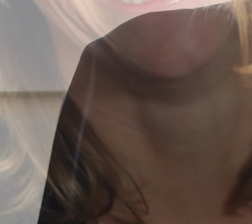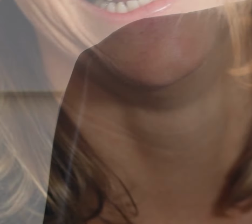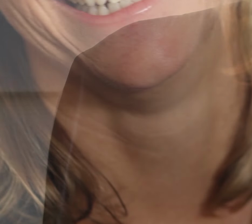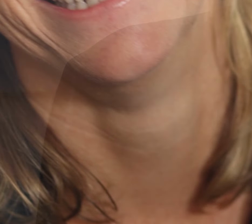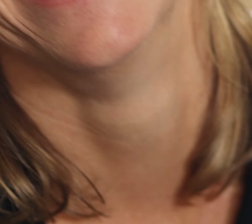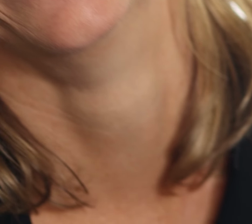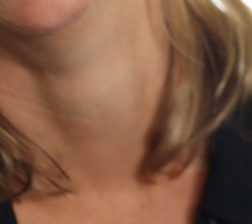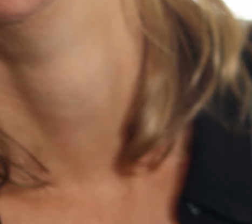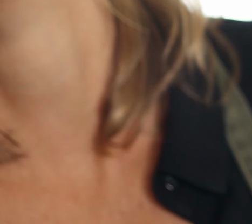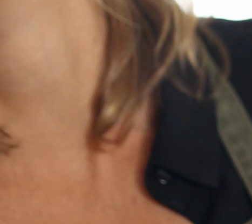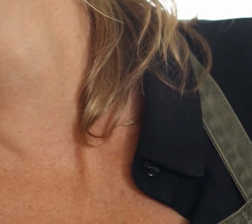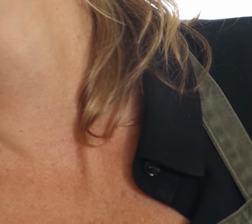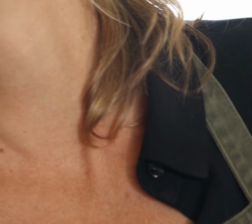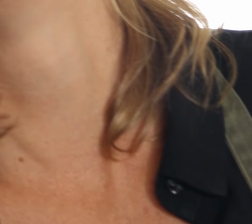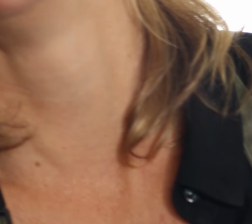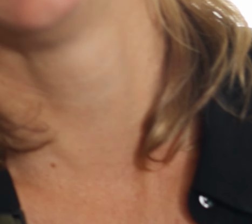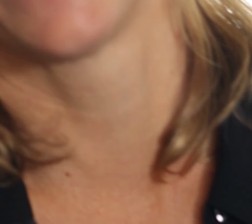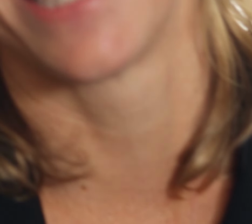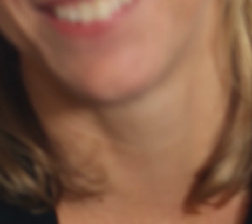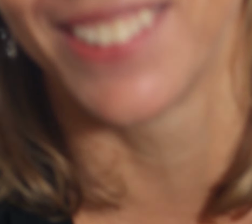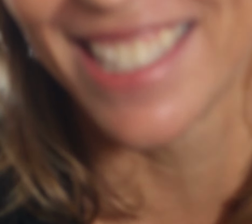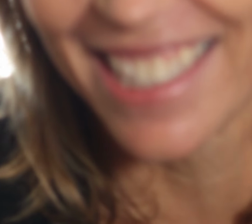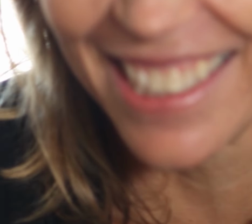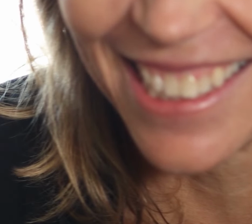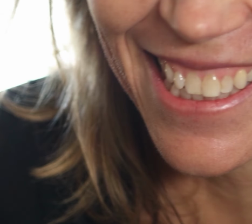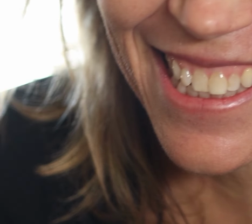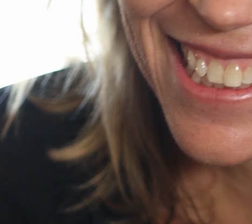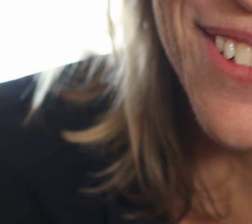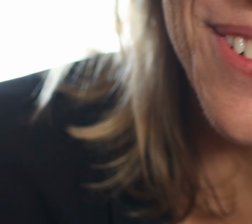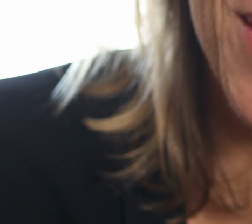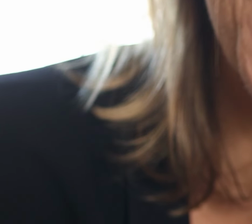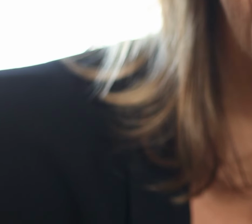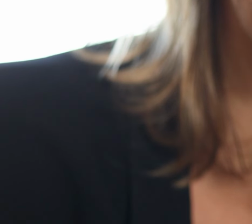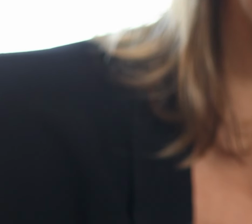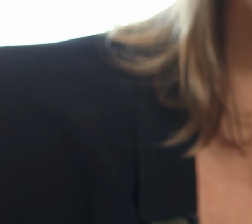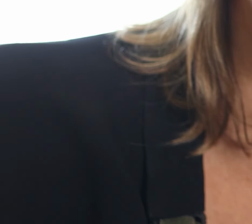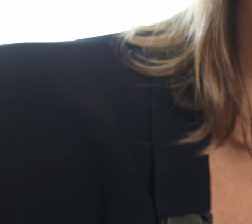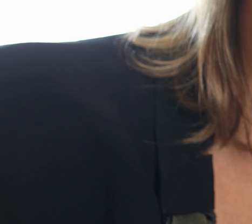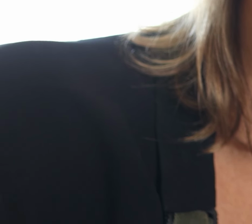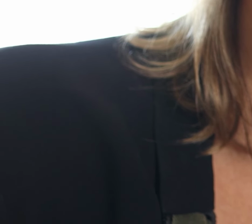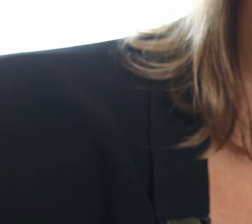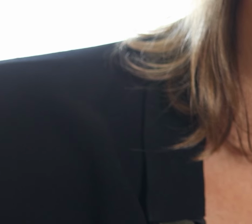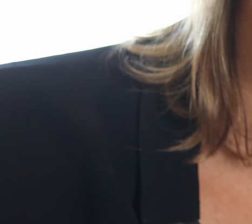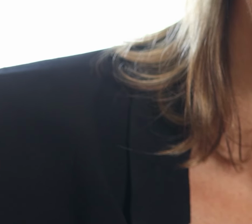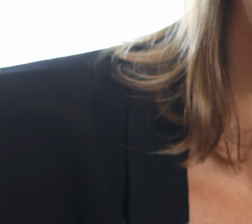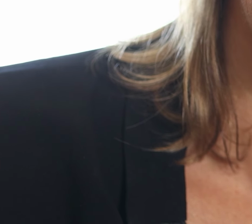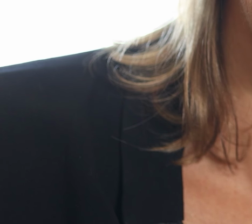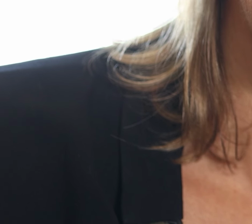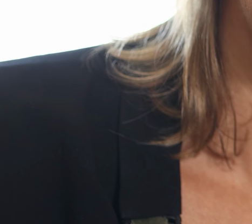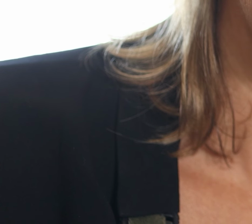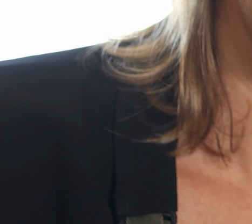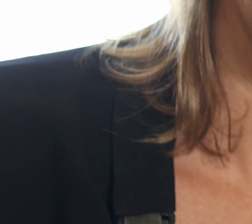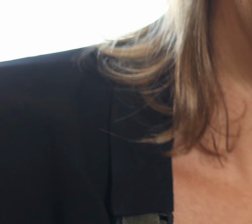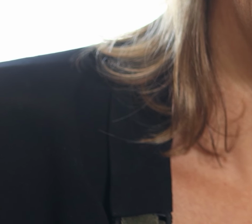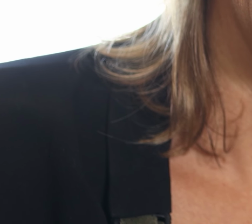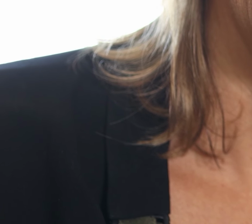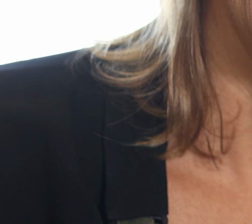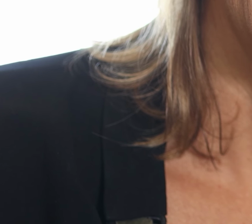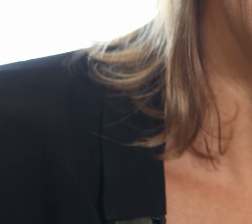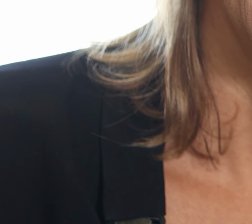Sentada no ateliê, ela sorri e revela dentes grandes e brancos. Helena Giestas, artista visual